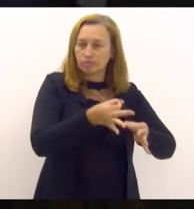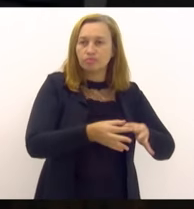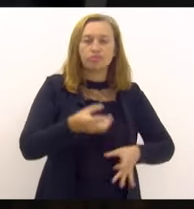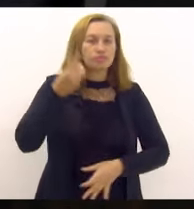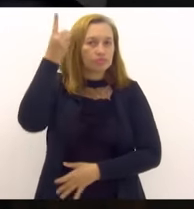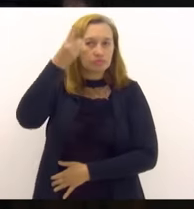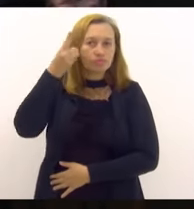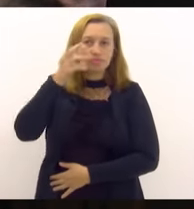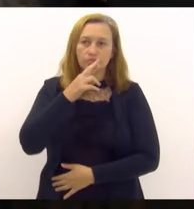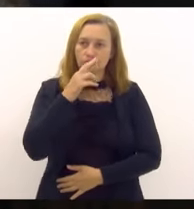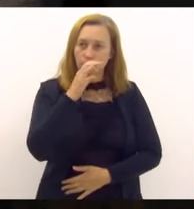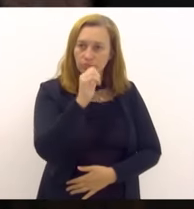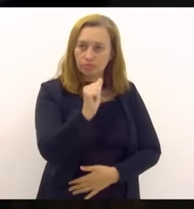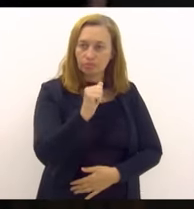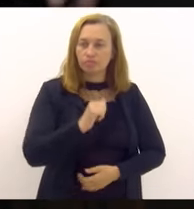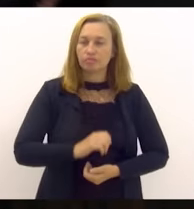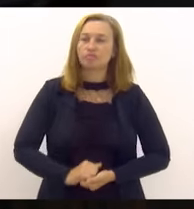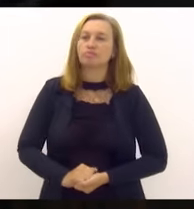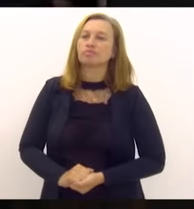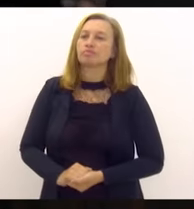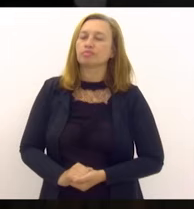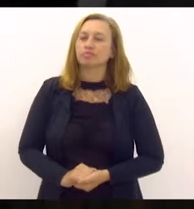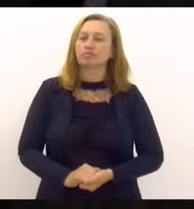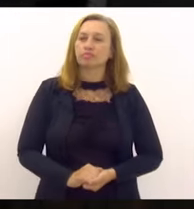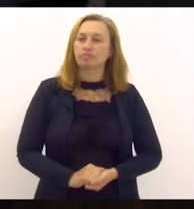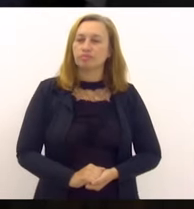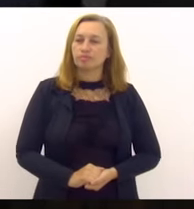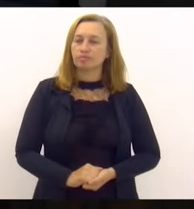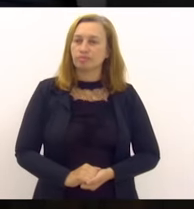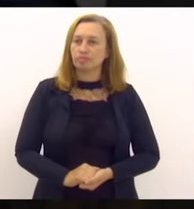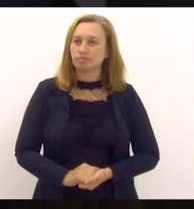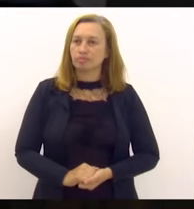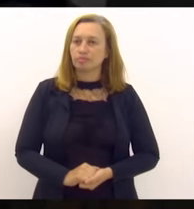Constituição e Justiça, deputado Rodrigo Amorim.